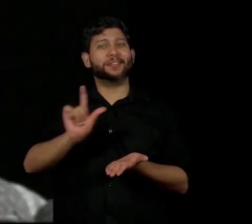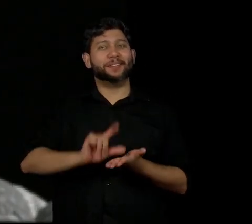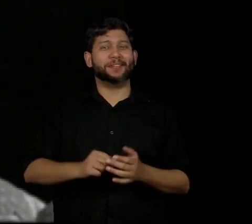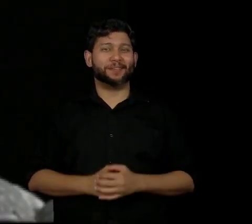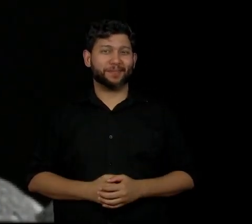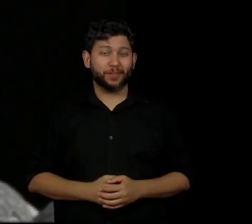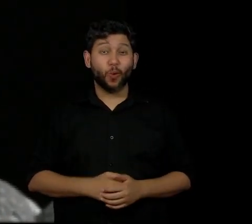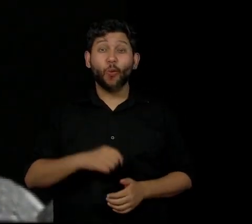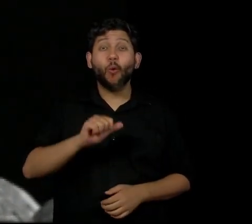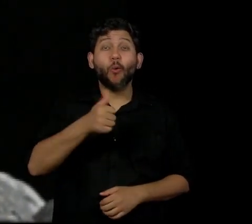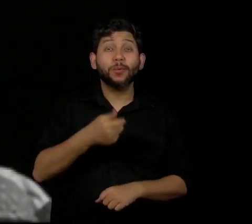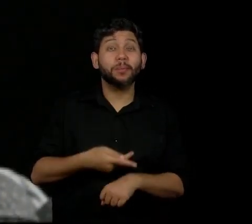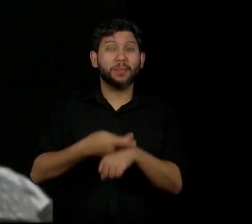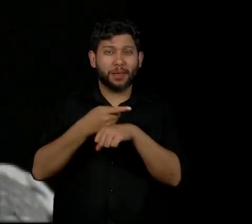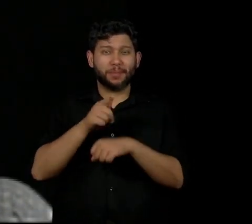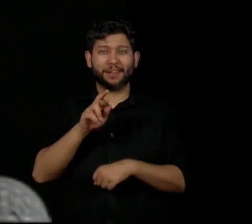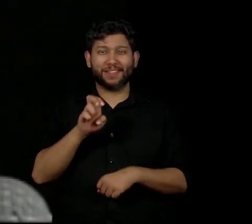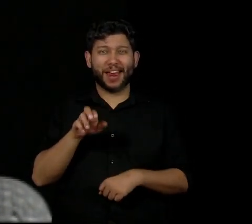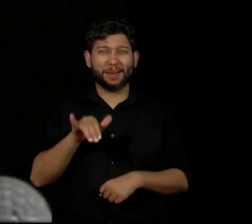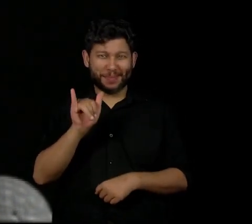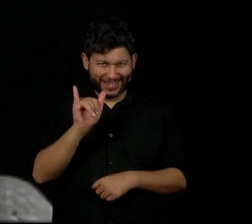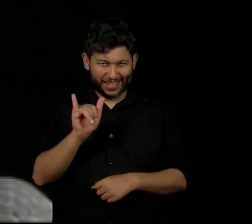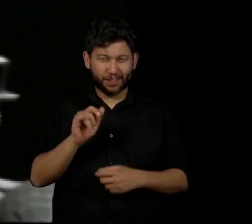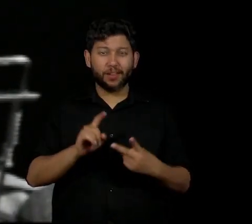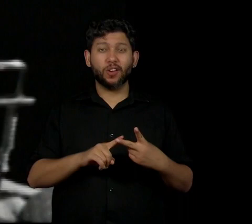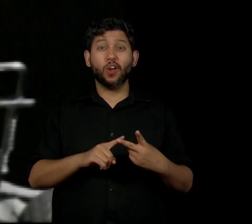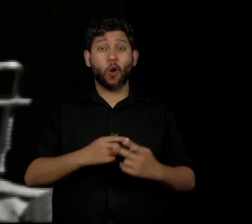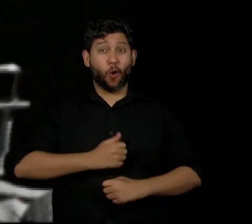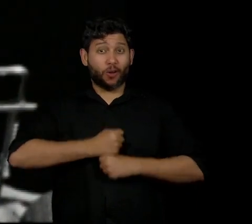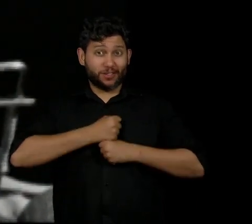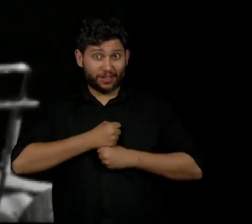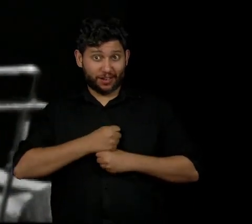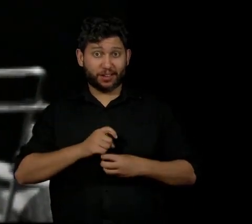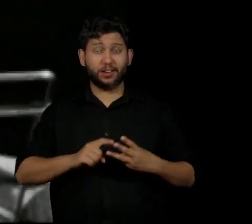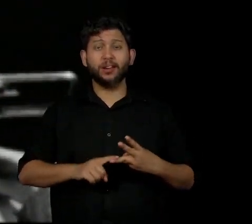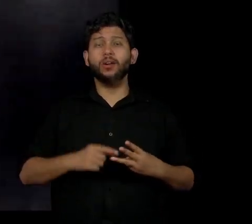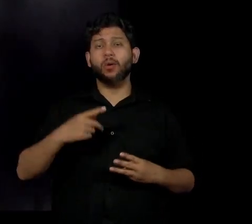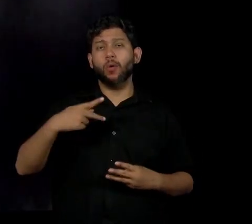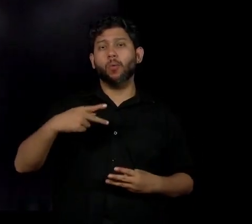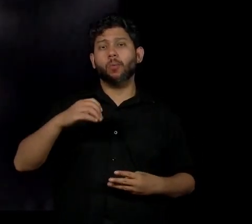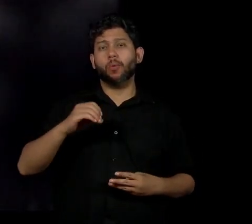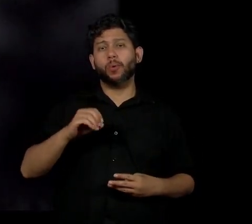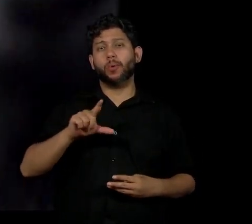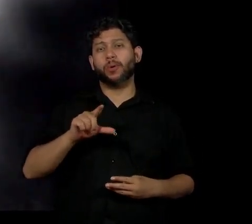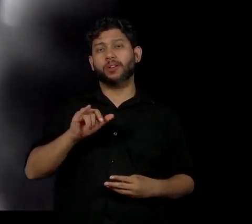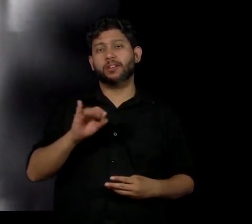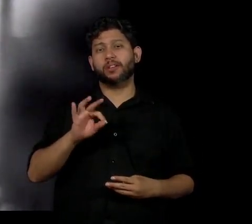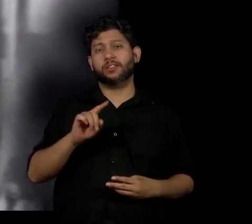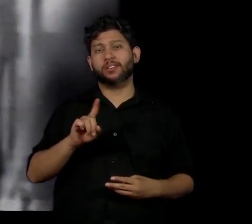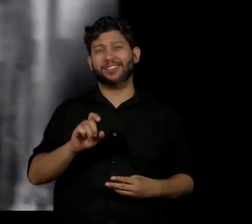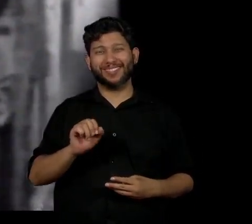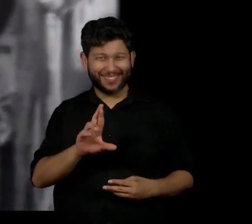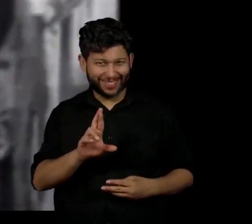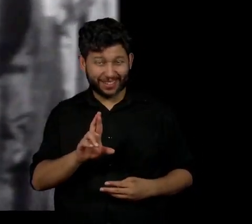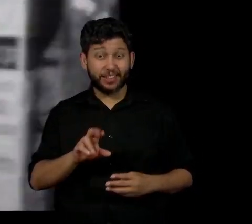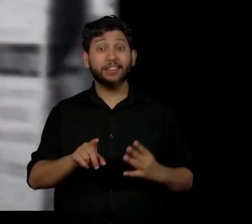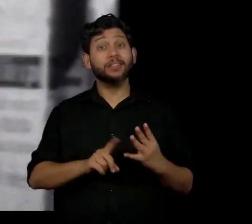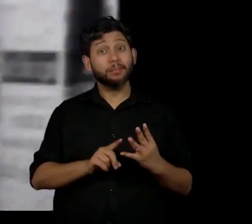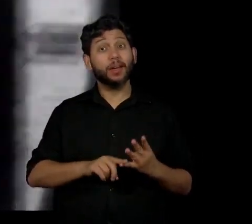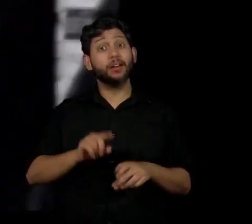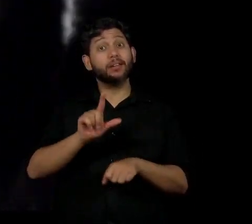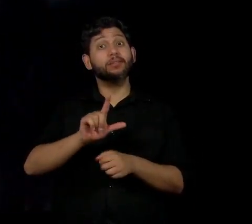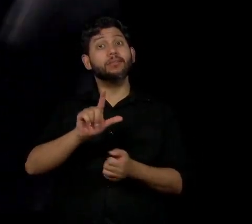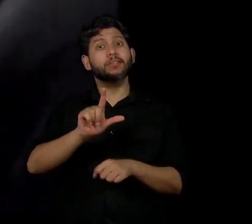Recebeu 11 prêmios Grammys, um Oscar, um Pulitzer e o Nobel de Literatura de 2016 por criar